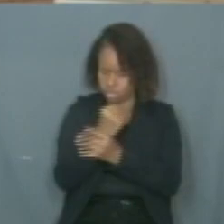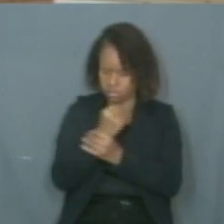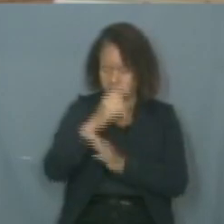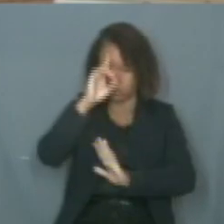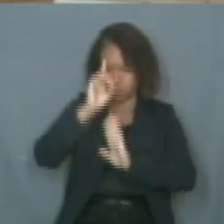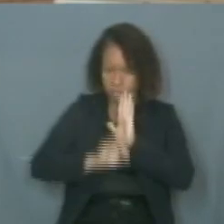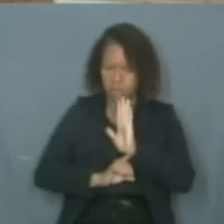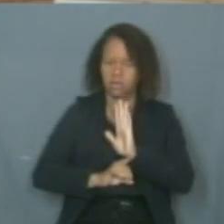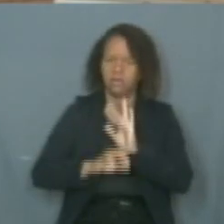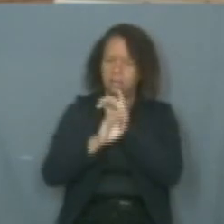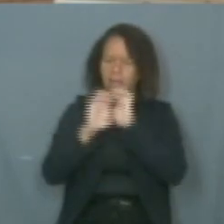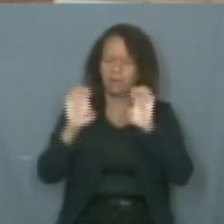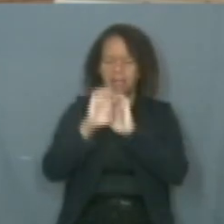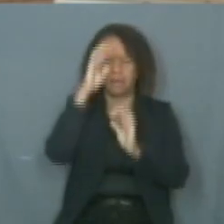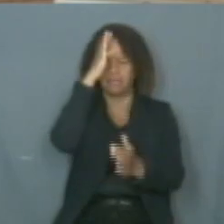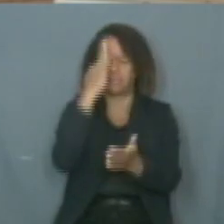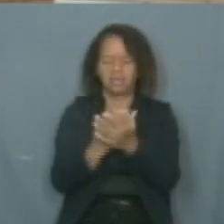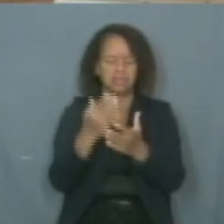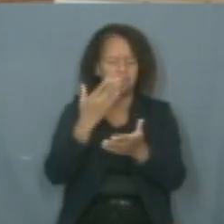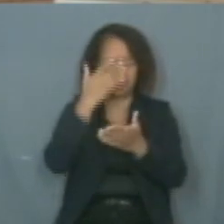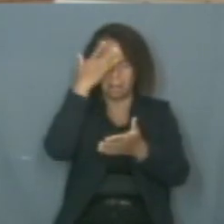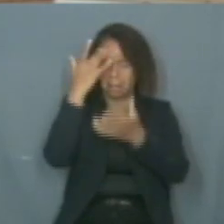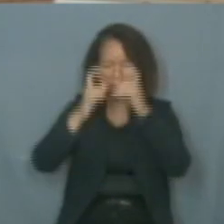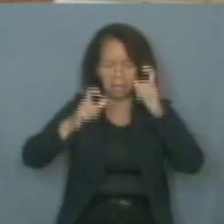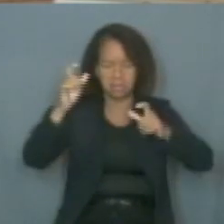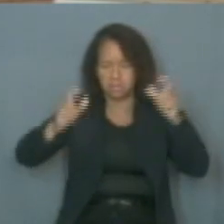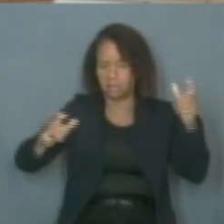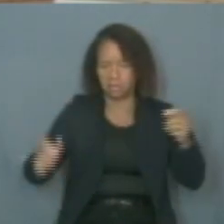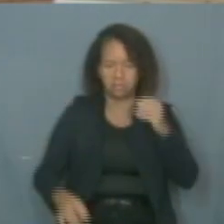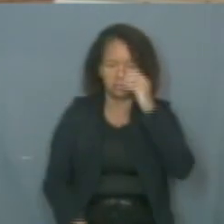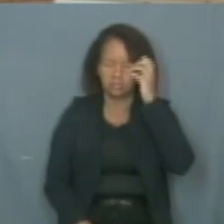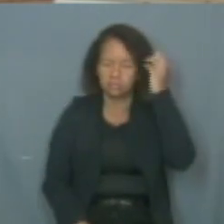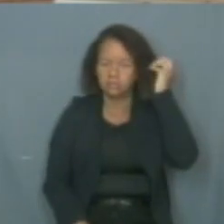professar a fé de quem quer que seja.